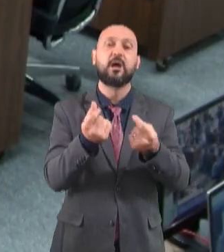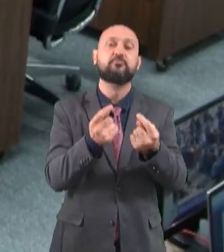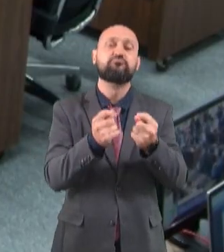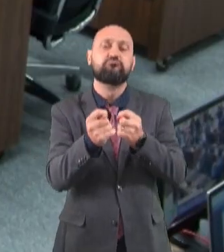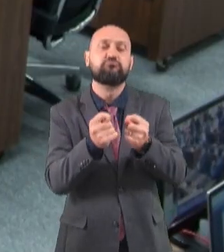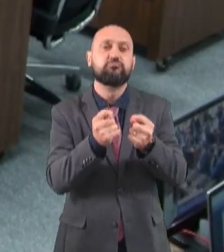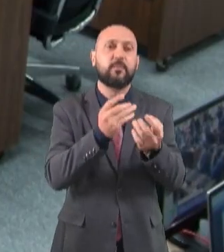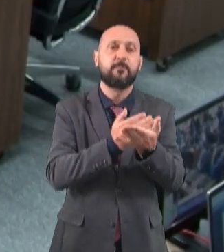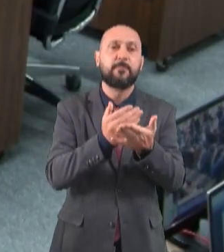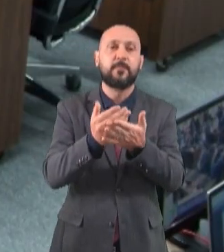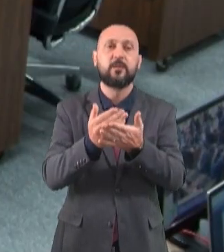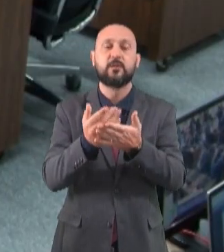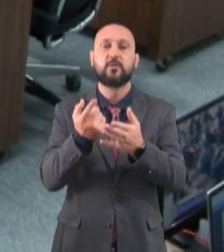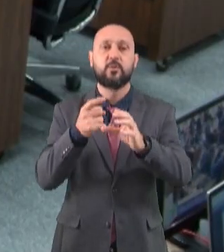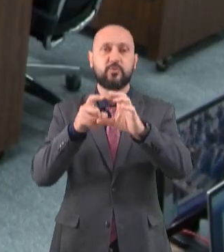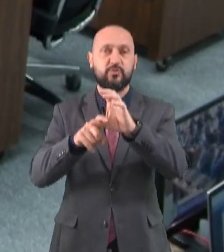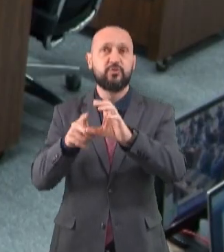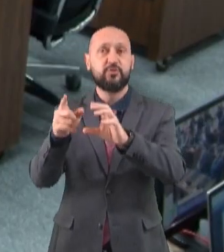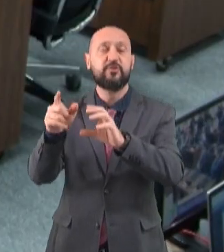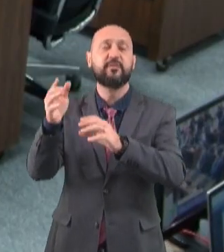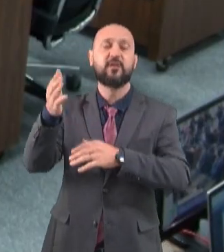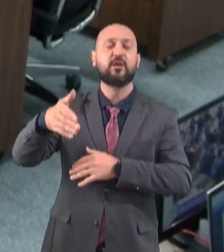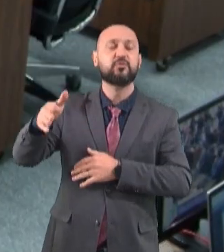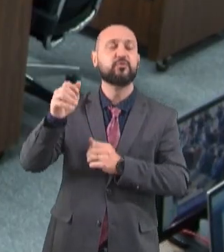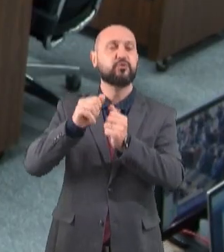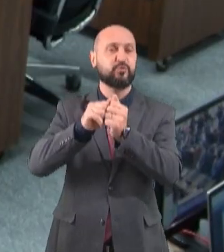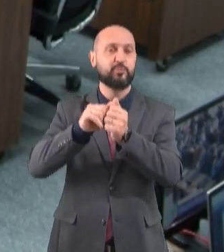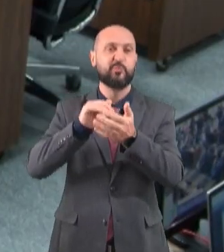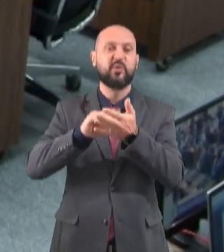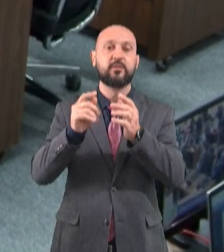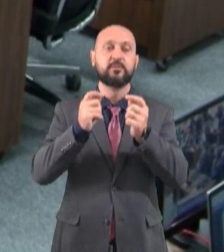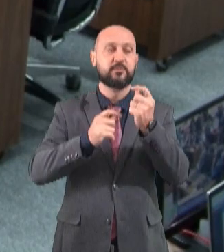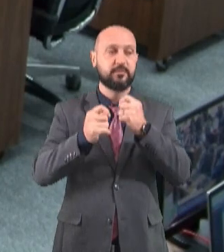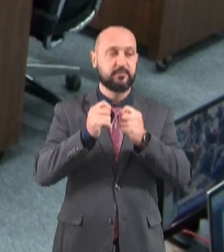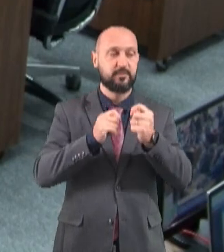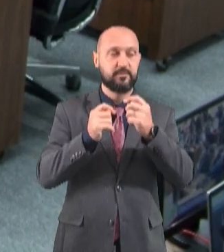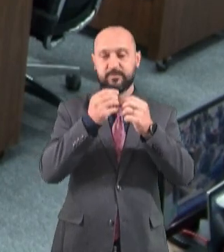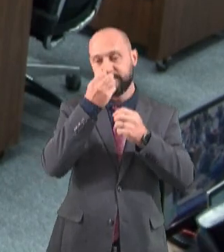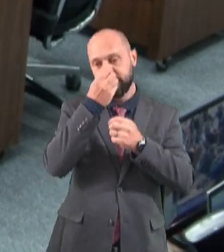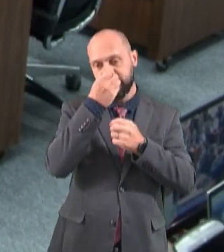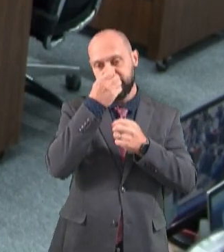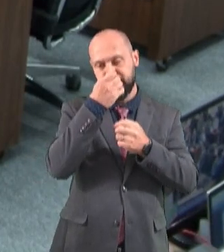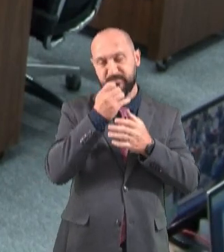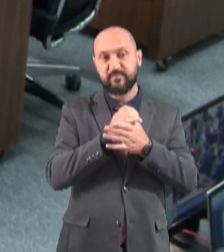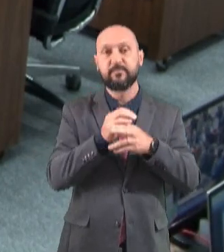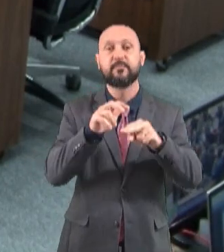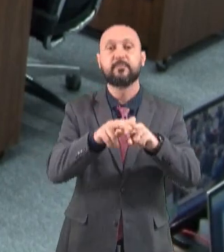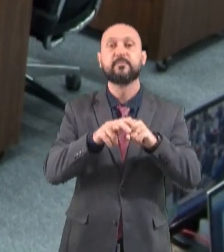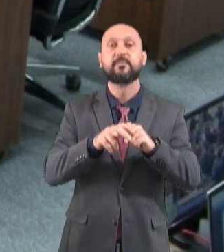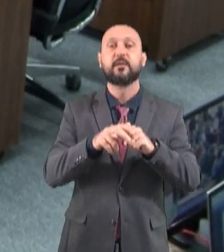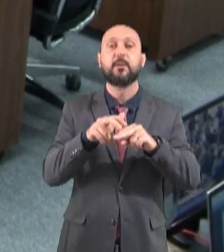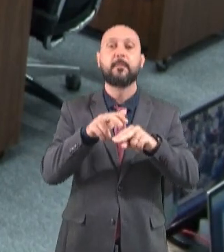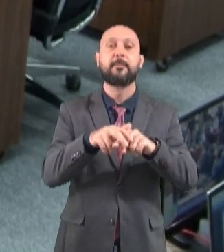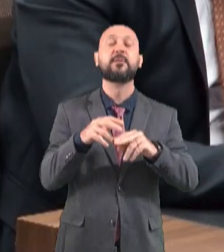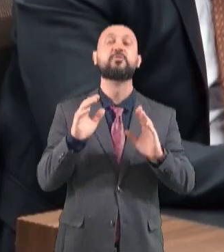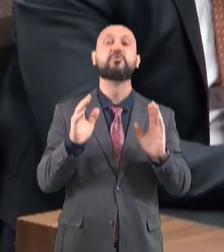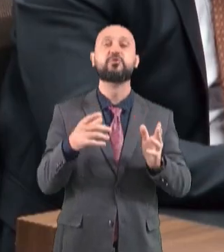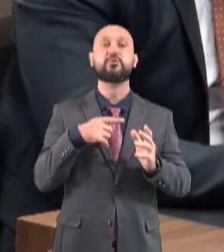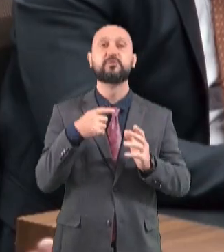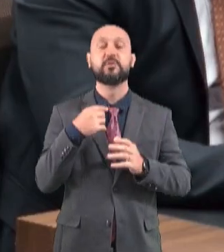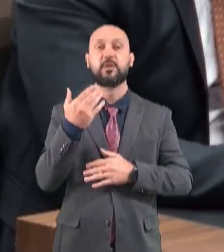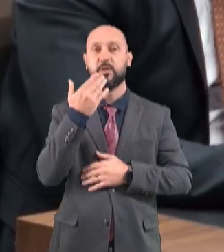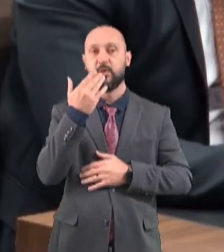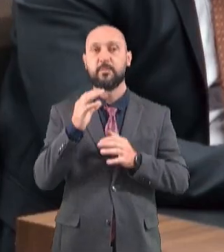negociação dos passivos com a fazenda dos pequenos, médios empresários. Portanto, por essas razões,